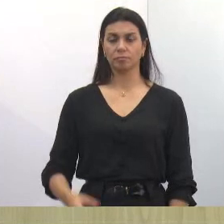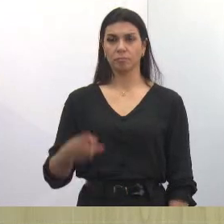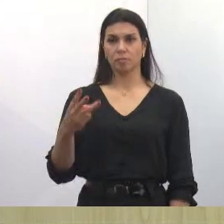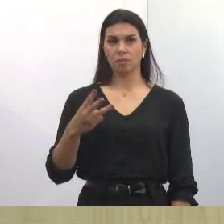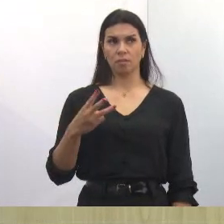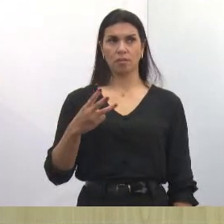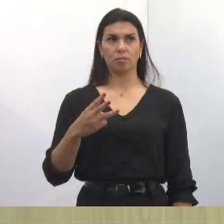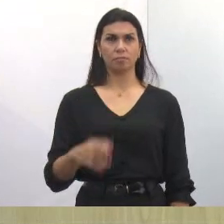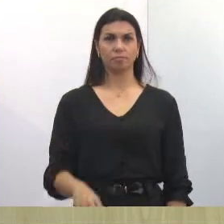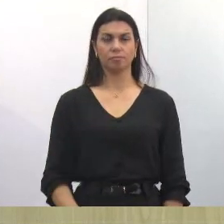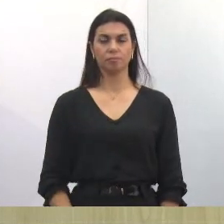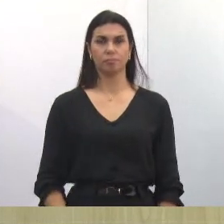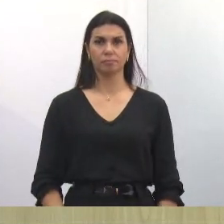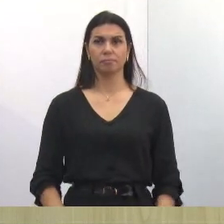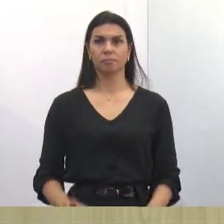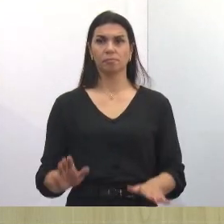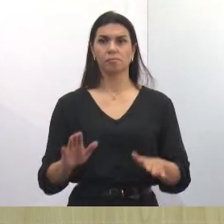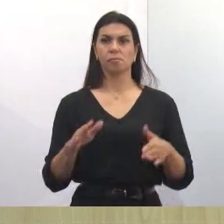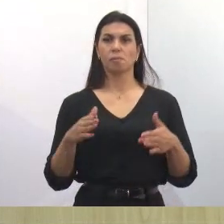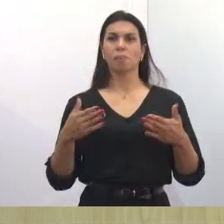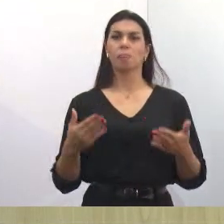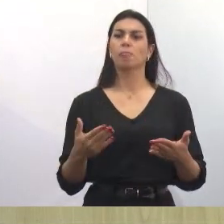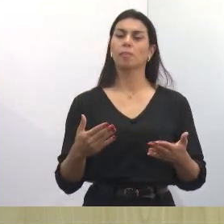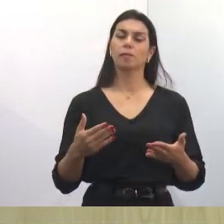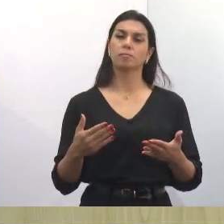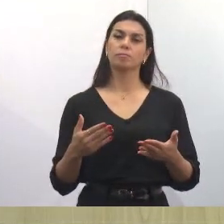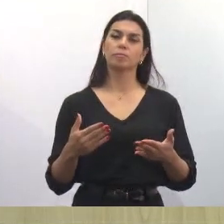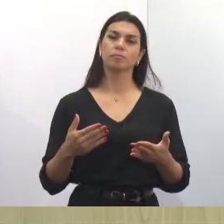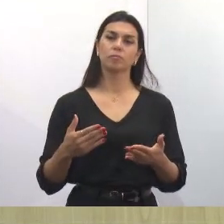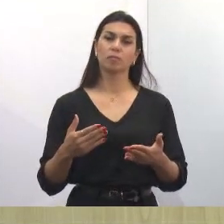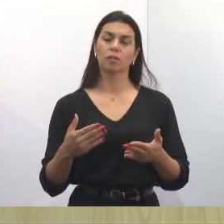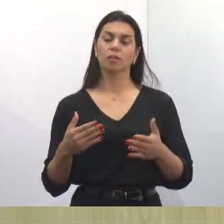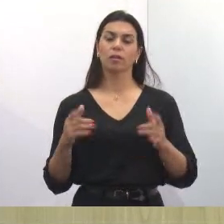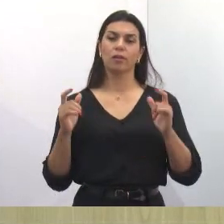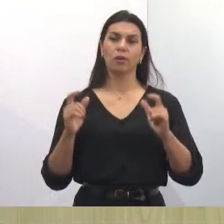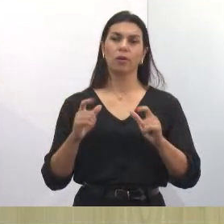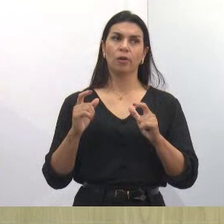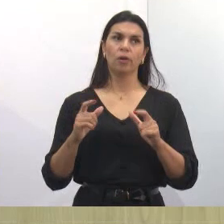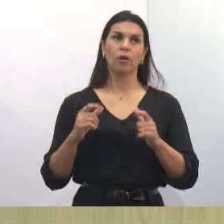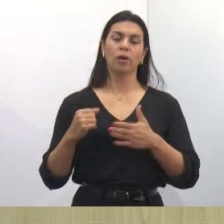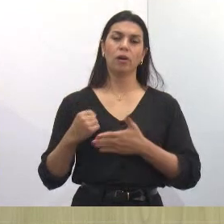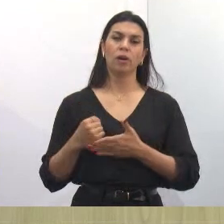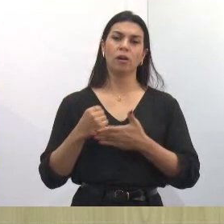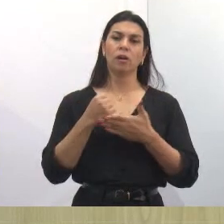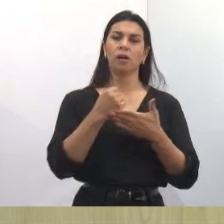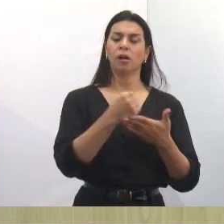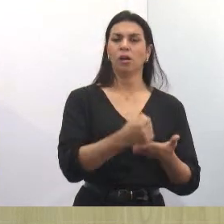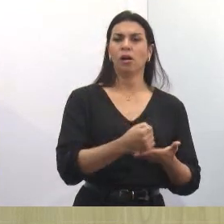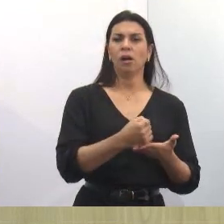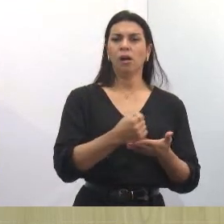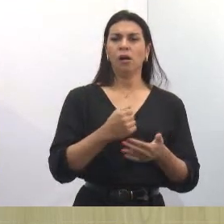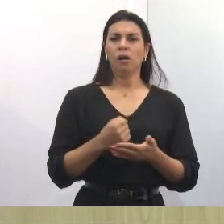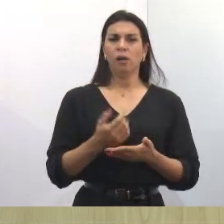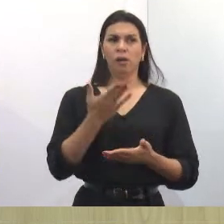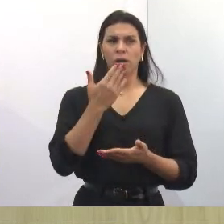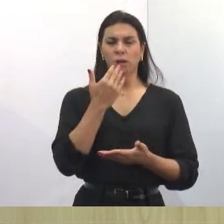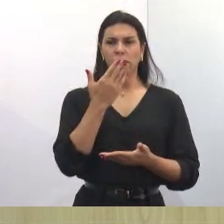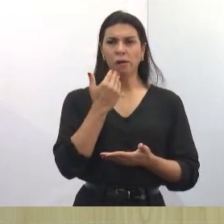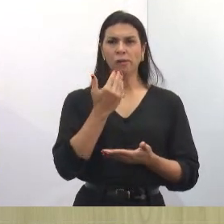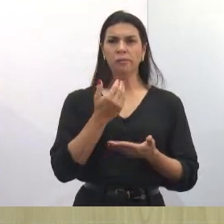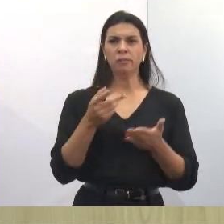3. Qual foi a destinação das rações retiradas pela assessora Natália?